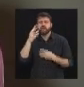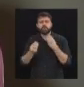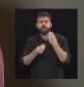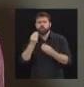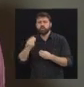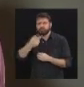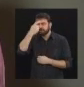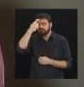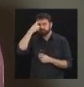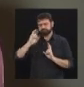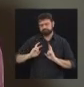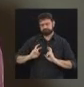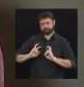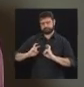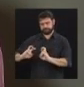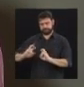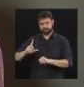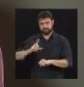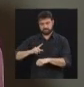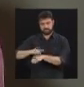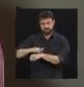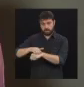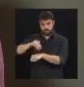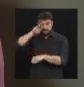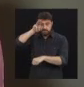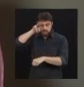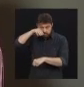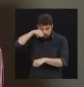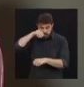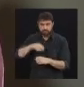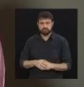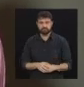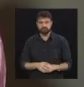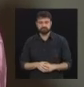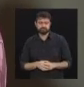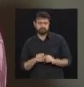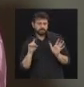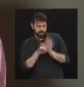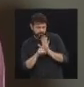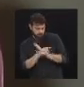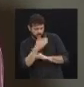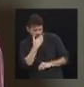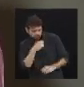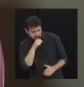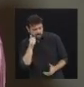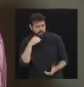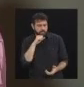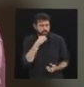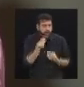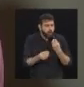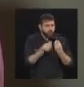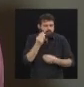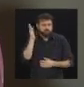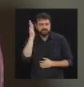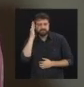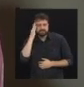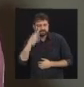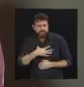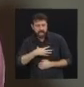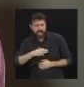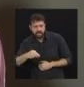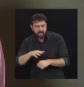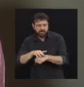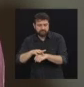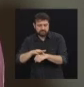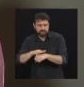remota que ela tem da consciência de ser portadora da síndrome, eu queria saber de vocês como foi o impacto